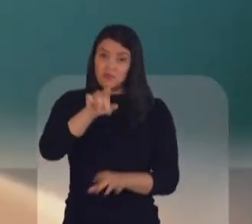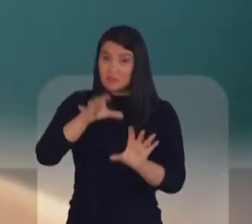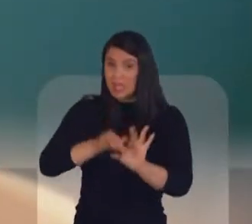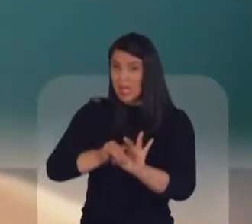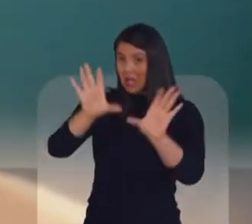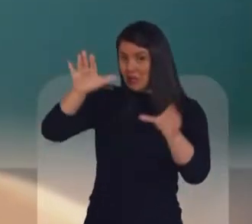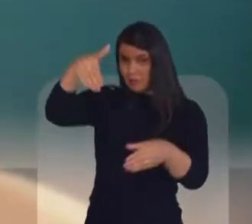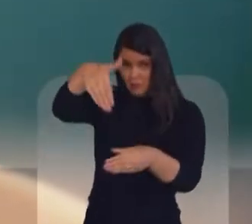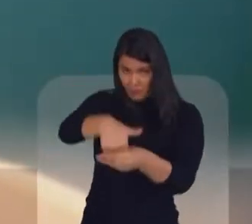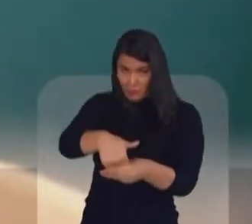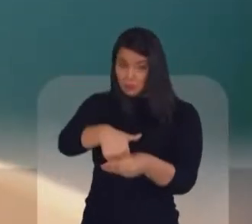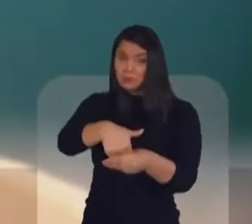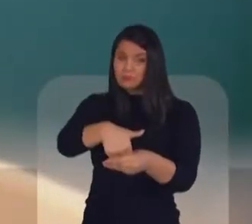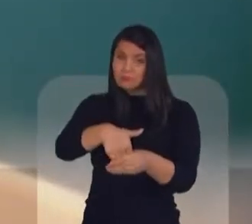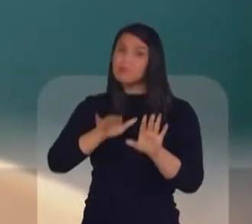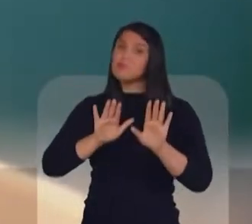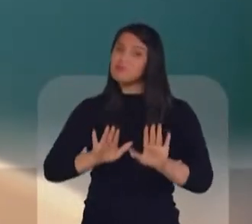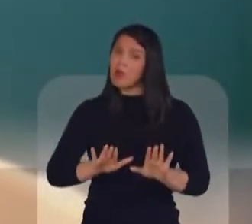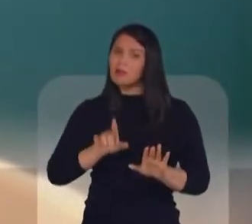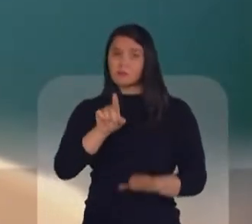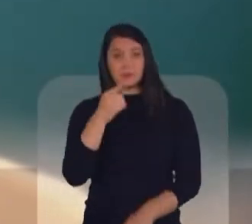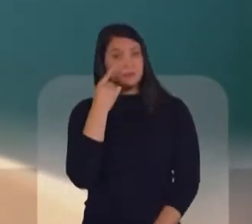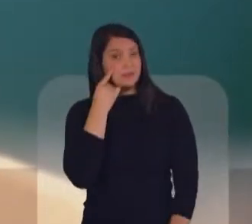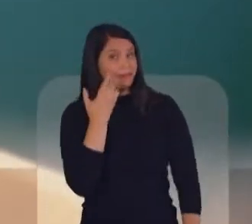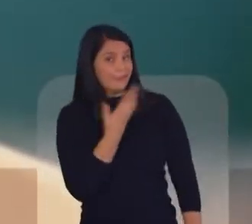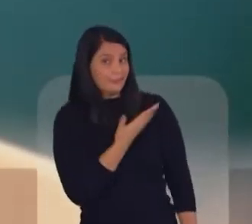Democracia é isso. Você pode votar em quem você quiser.